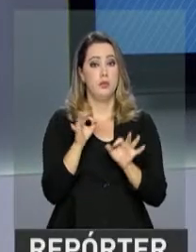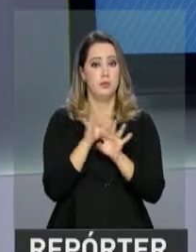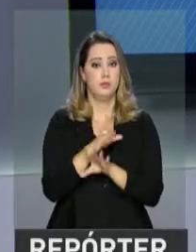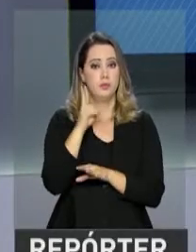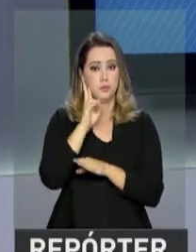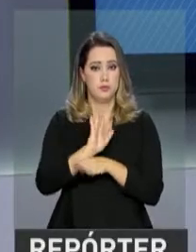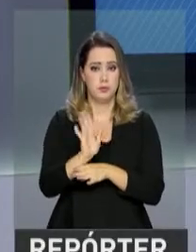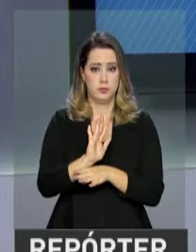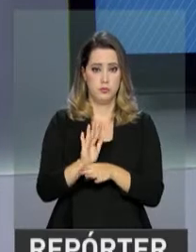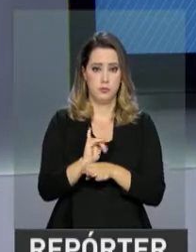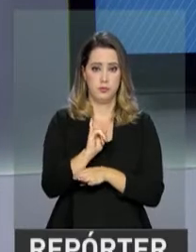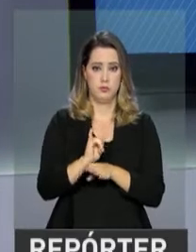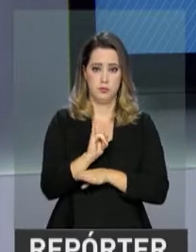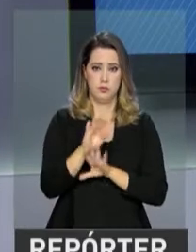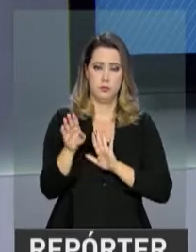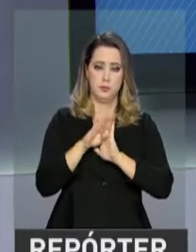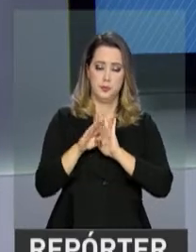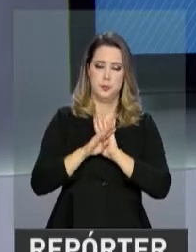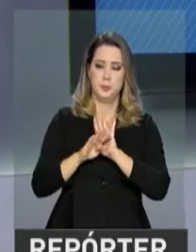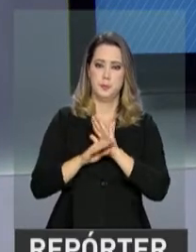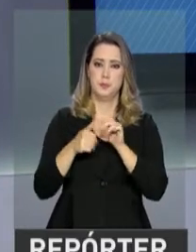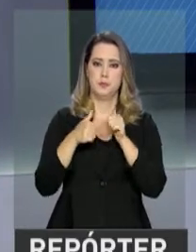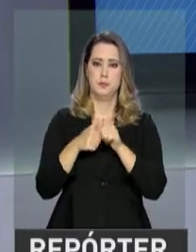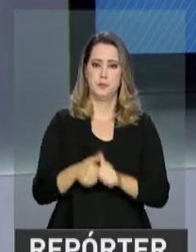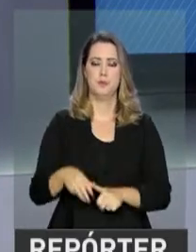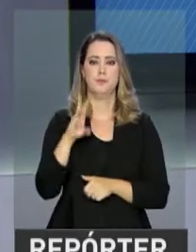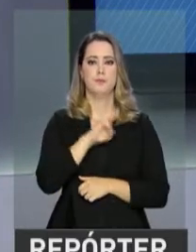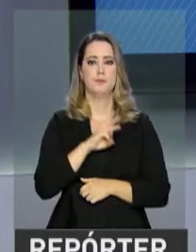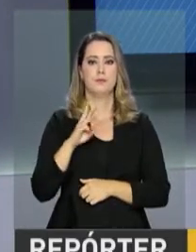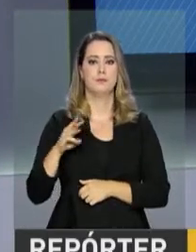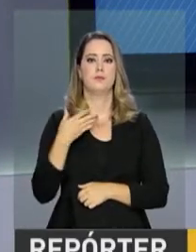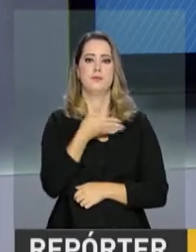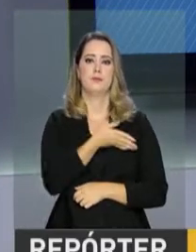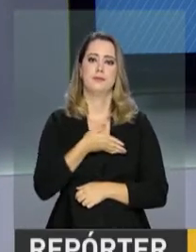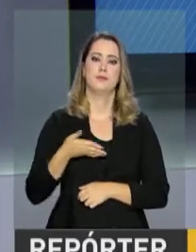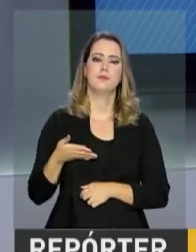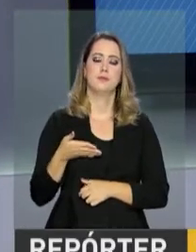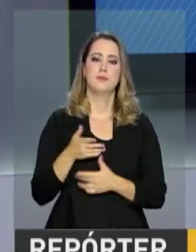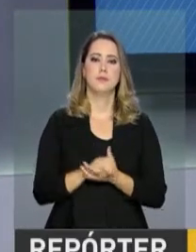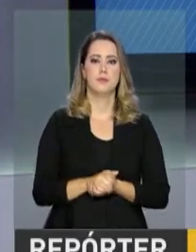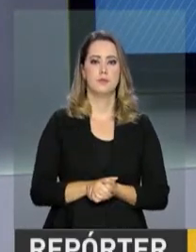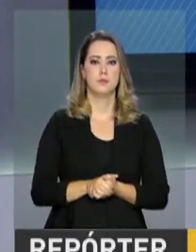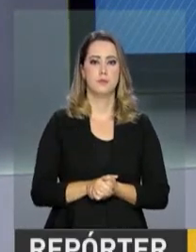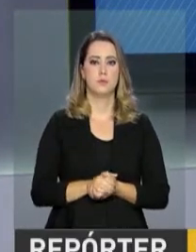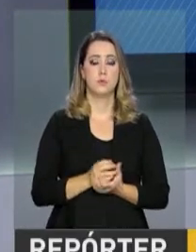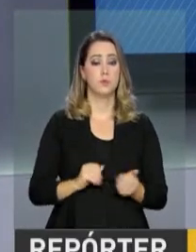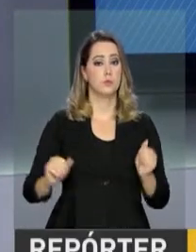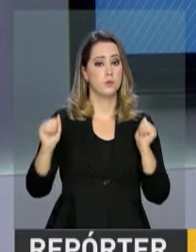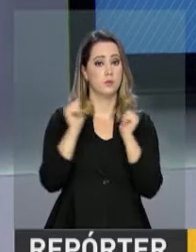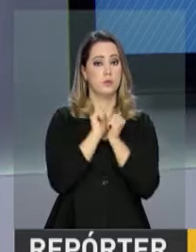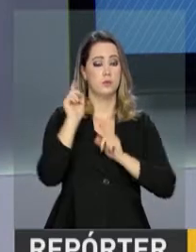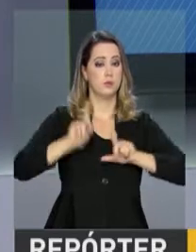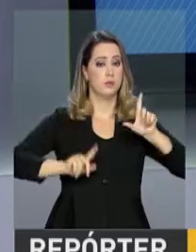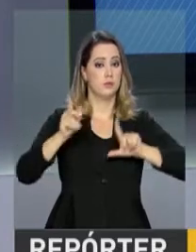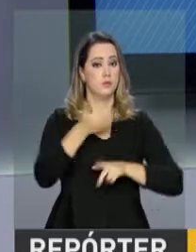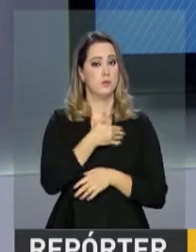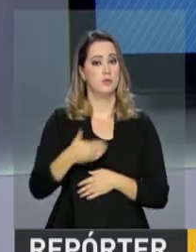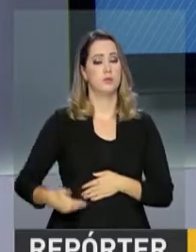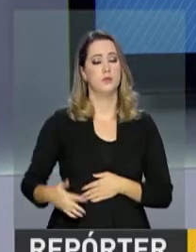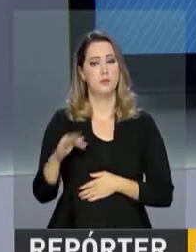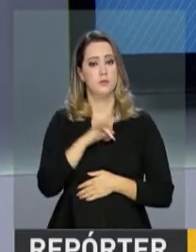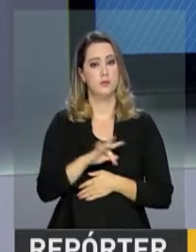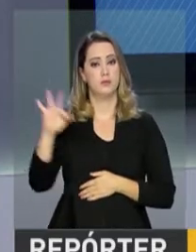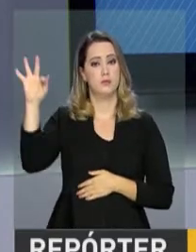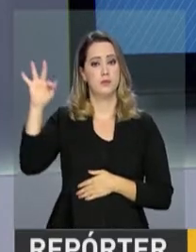aqui você pode ver as reportagens no youtube e toda a nossa programação também está na página da nbr na internet continue com a gente na